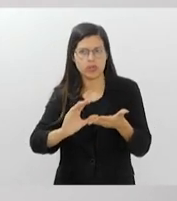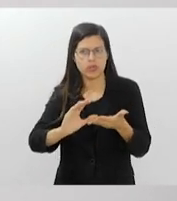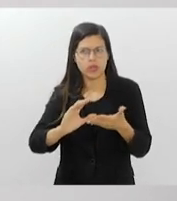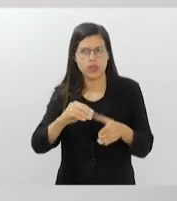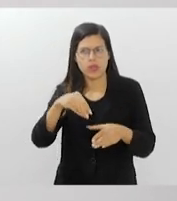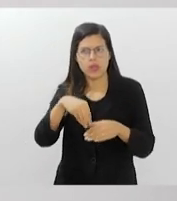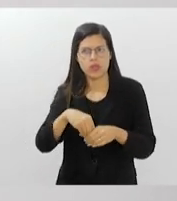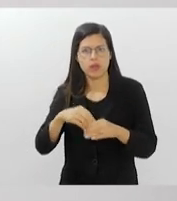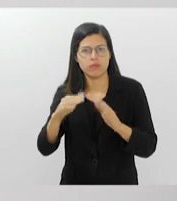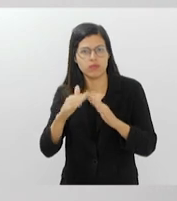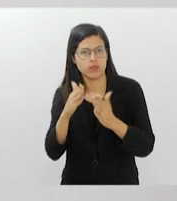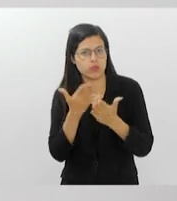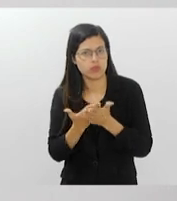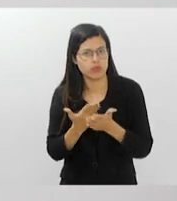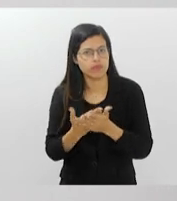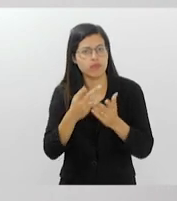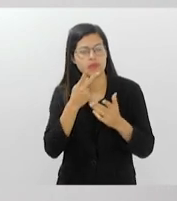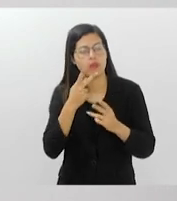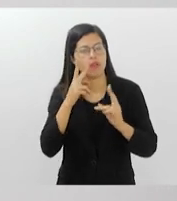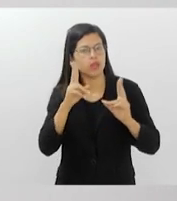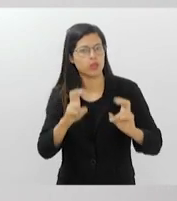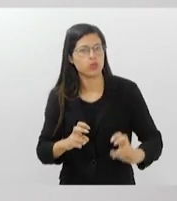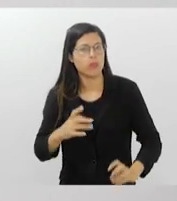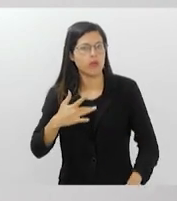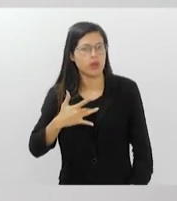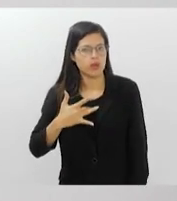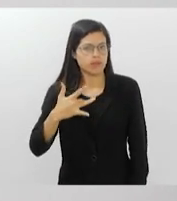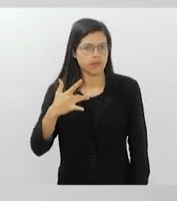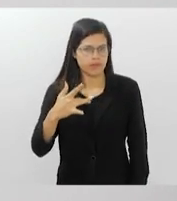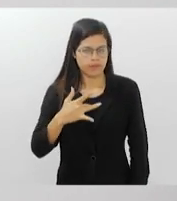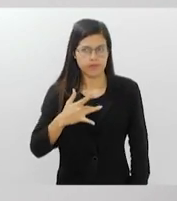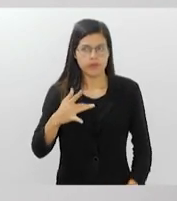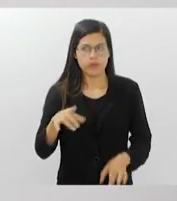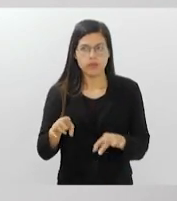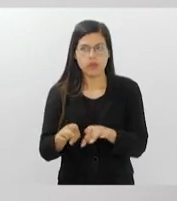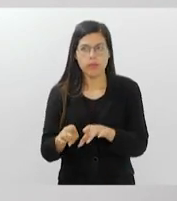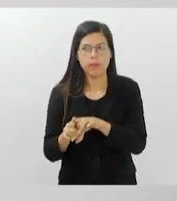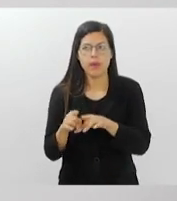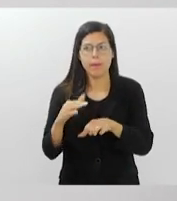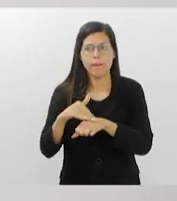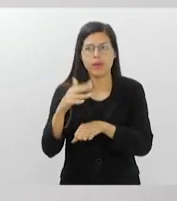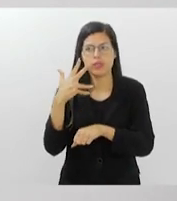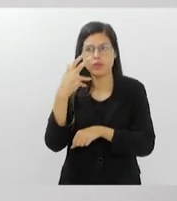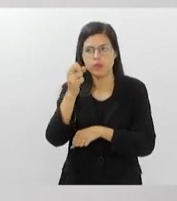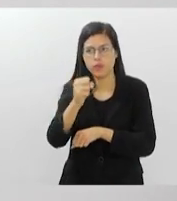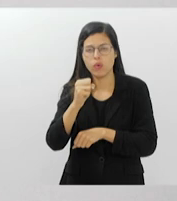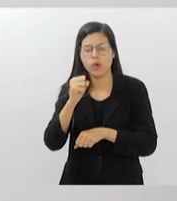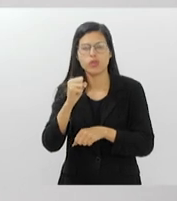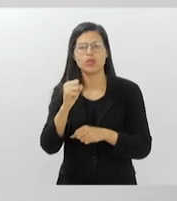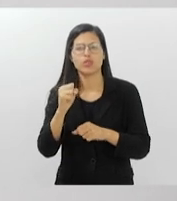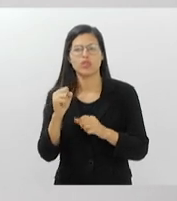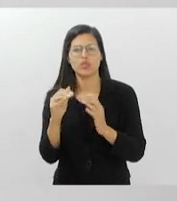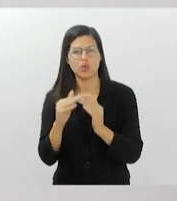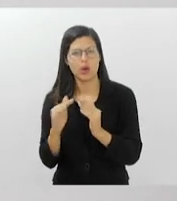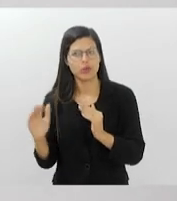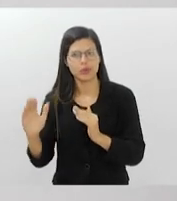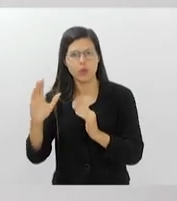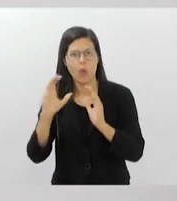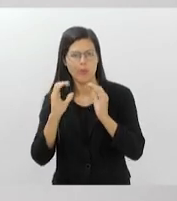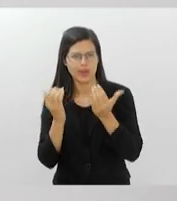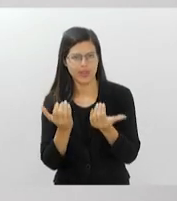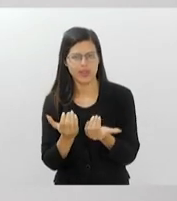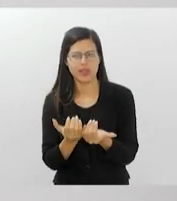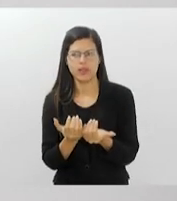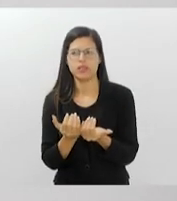das escolas para est falando sobre tuberculose tá mais forte com a própria comunidade para fazer a intervenção de ida e